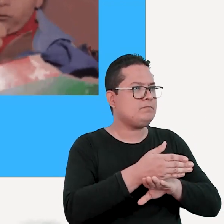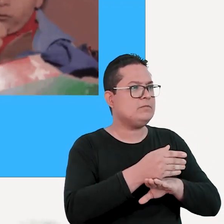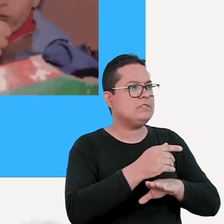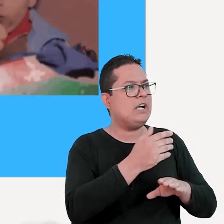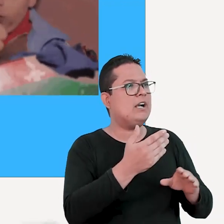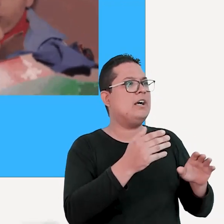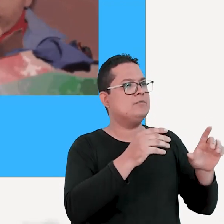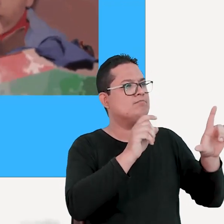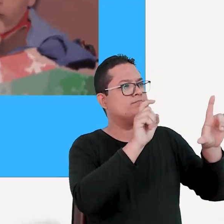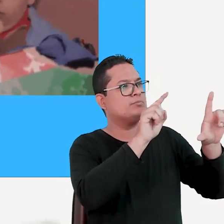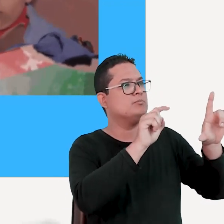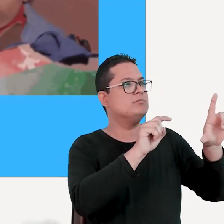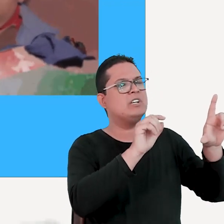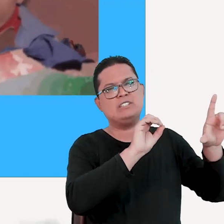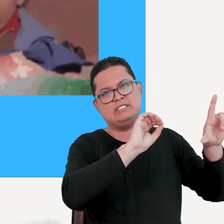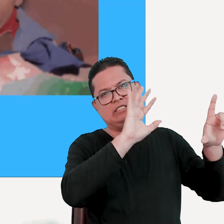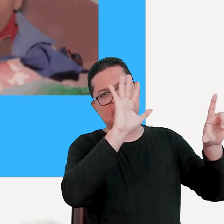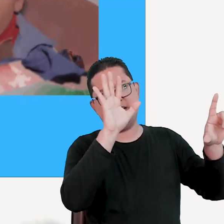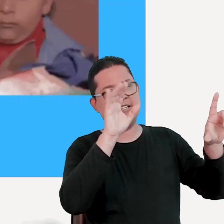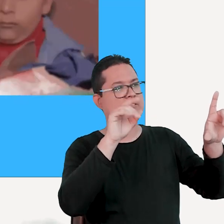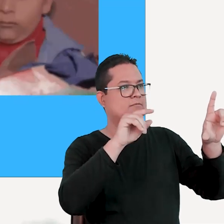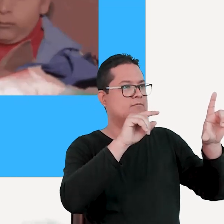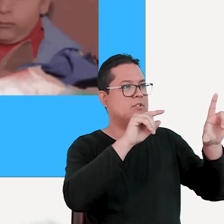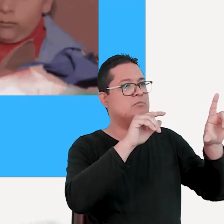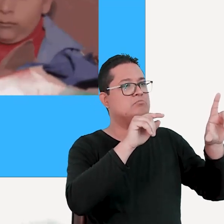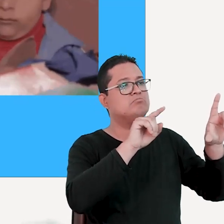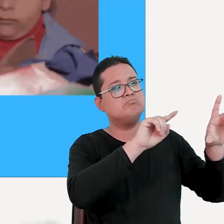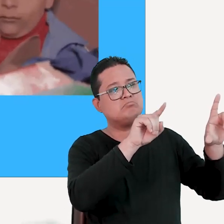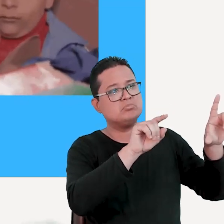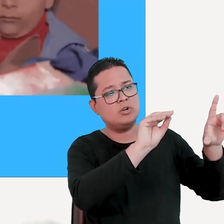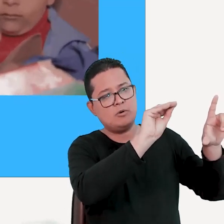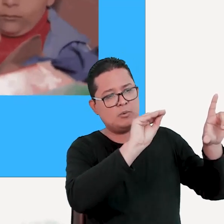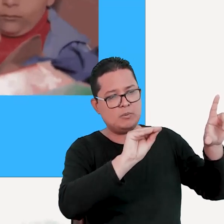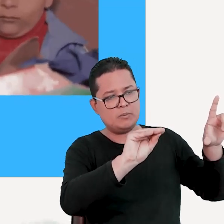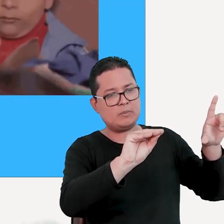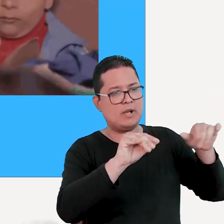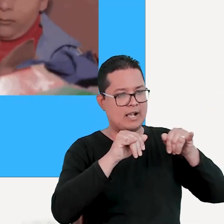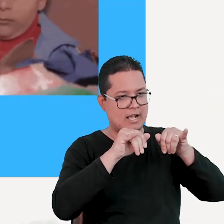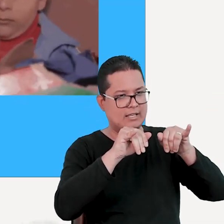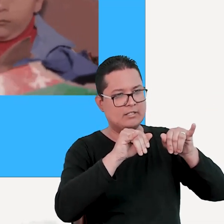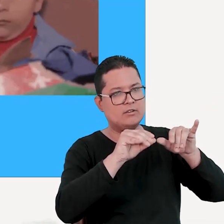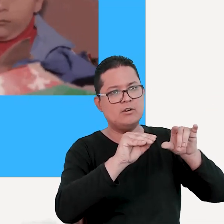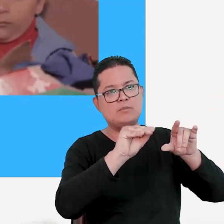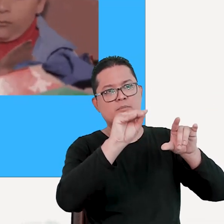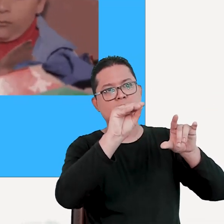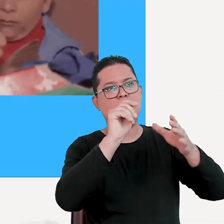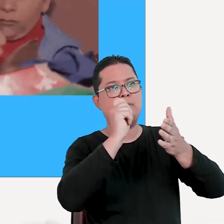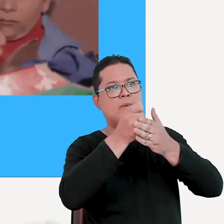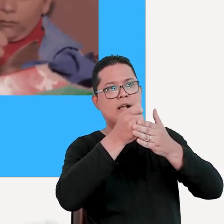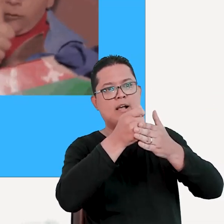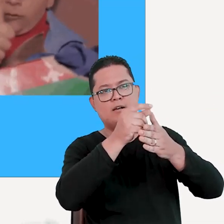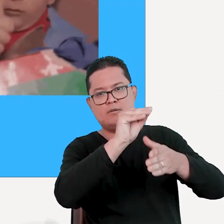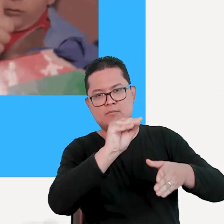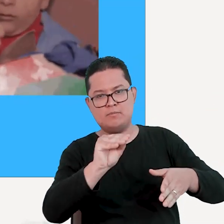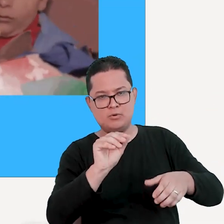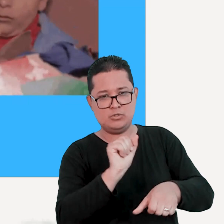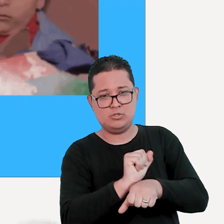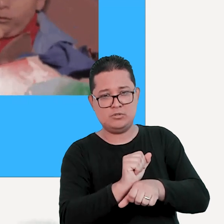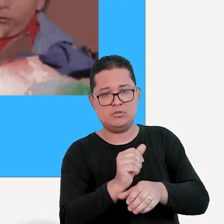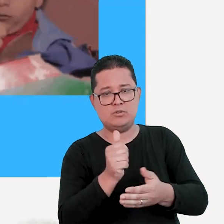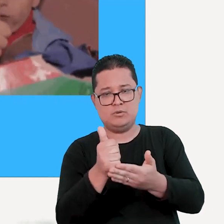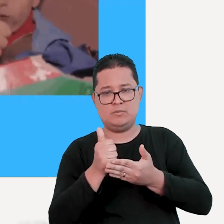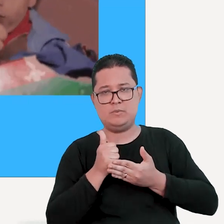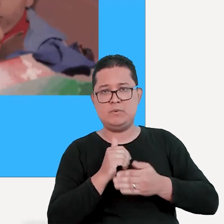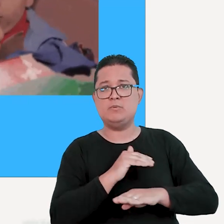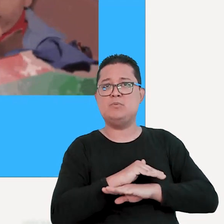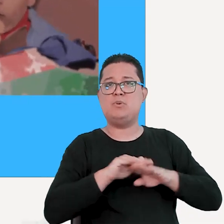a pessoa consegue finalizar a compra dela de forma muito mais rápida, o que gera uma maior conversão para a empresa. Se o fluxo